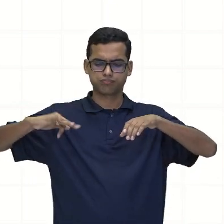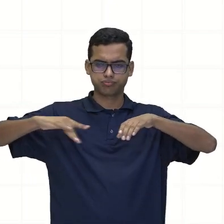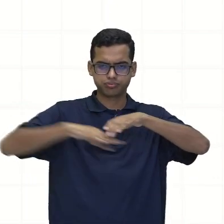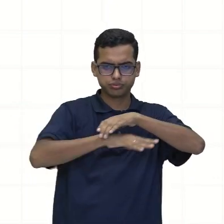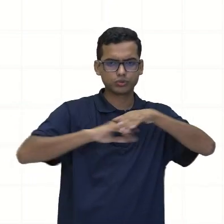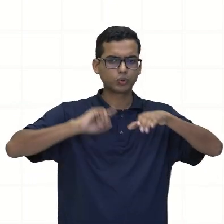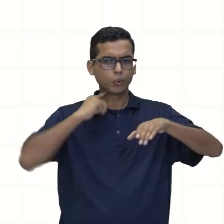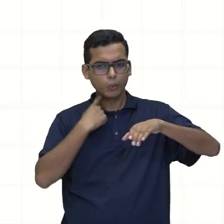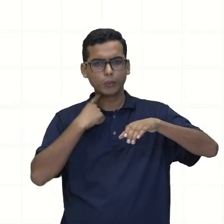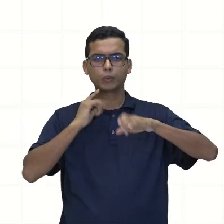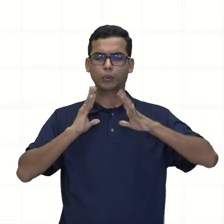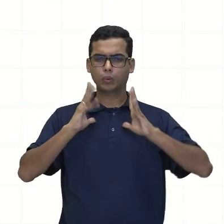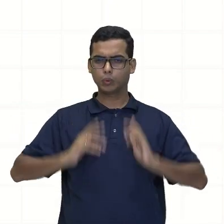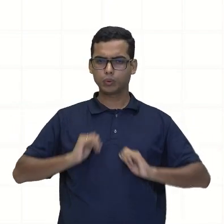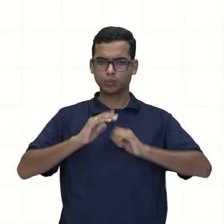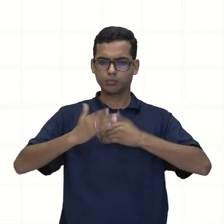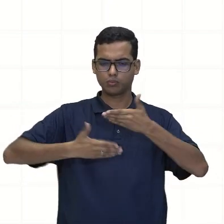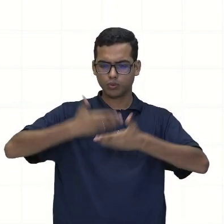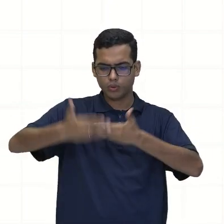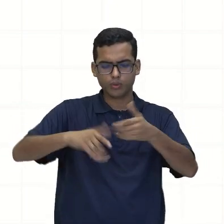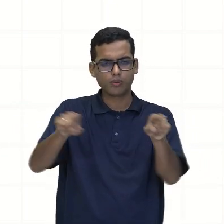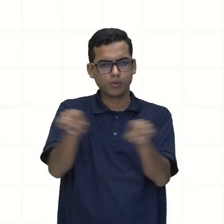abastecimento de água,